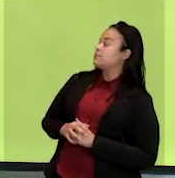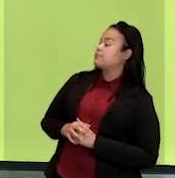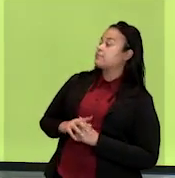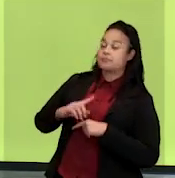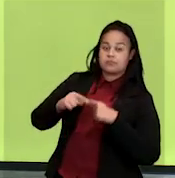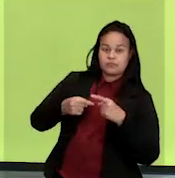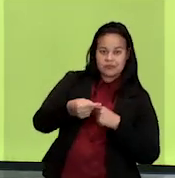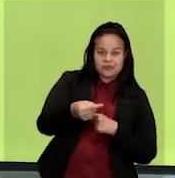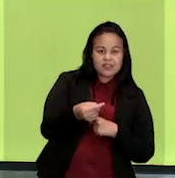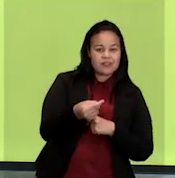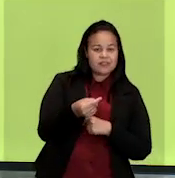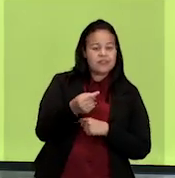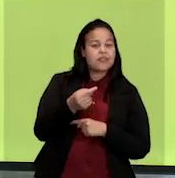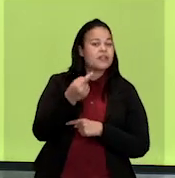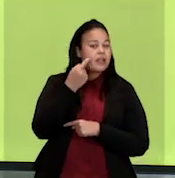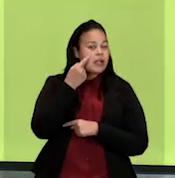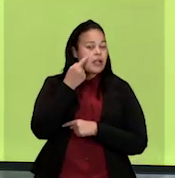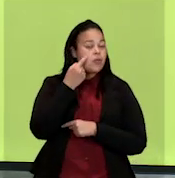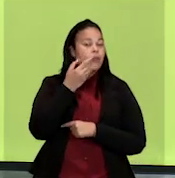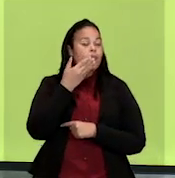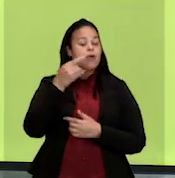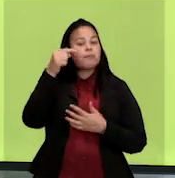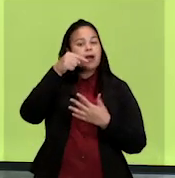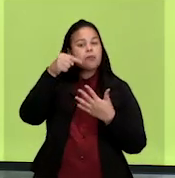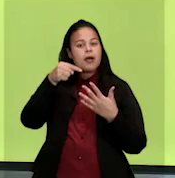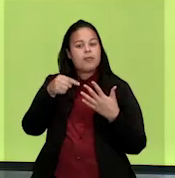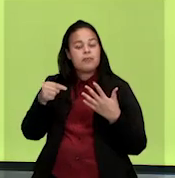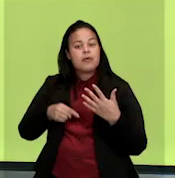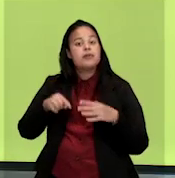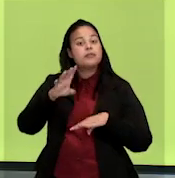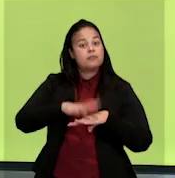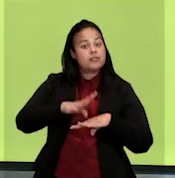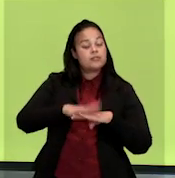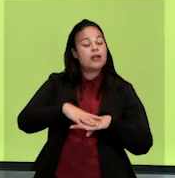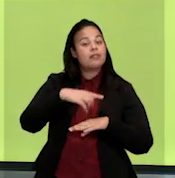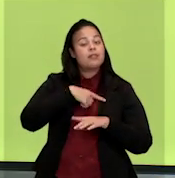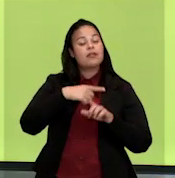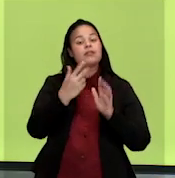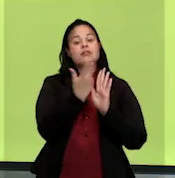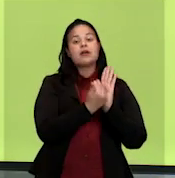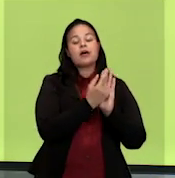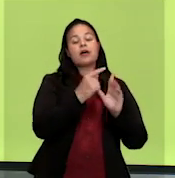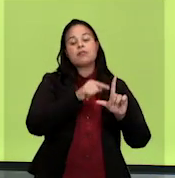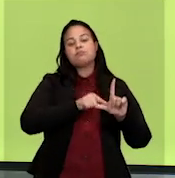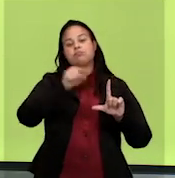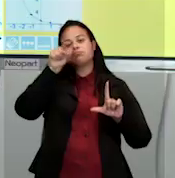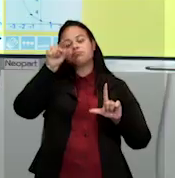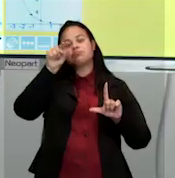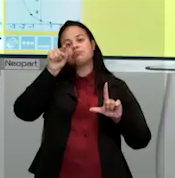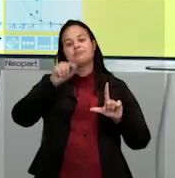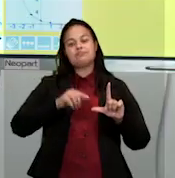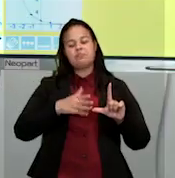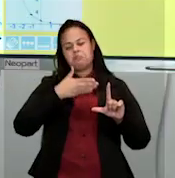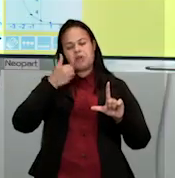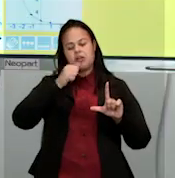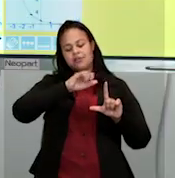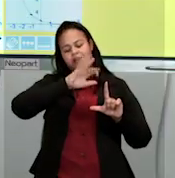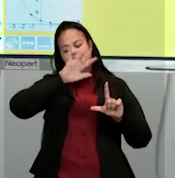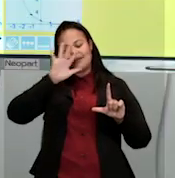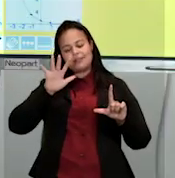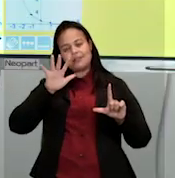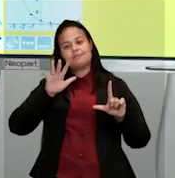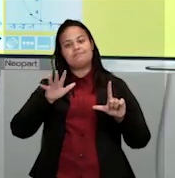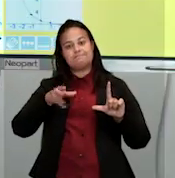que aí eu vou mostrar para vocês quais pontos são interessantes que você tenha no seu gráfico, para que fique um gráfico melhor possível,